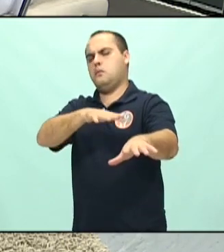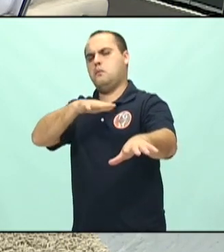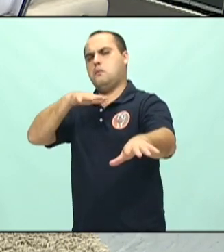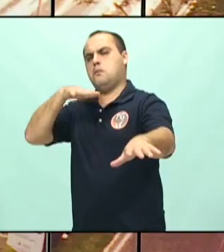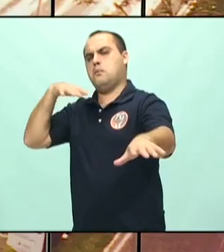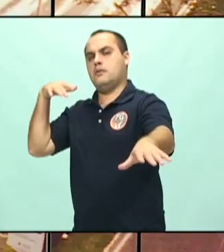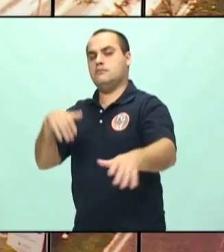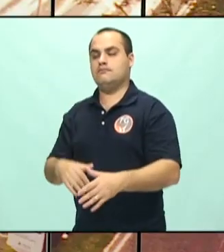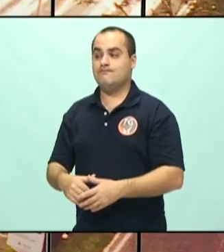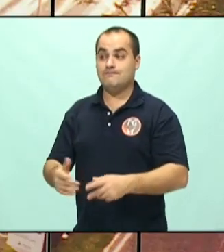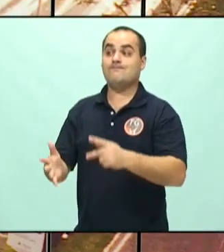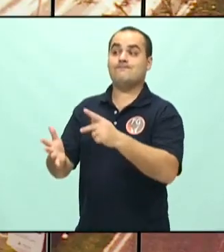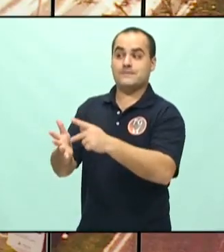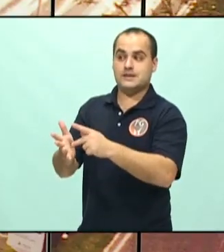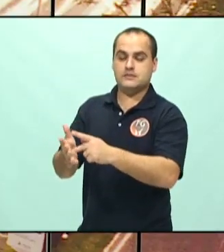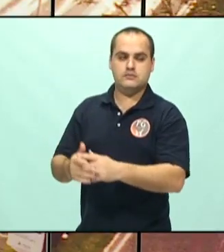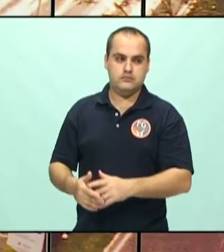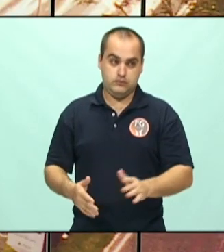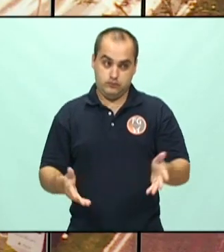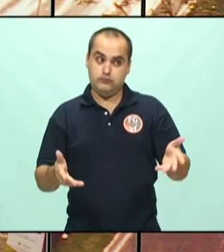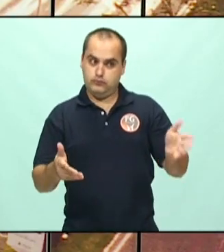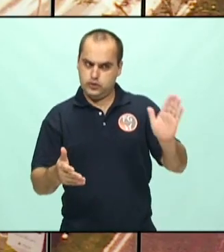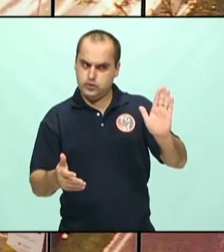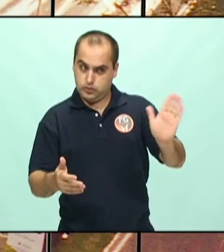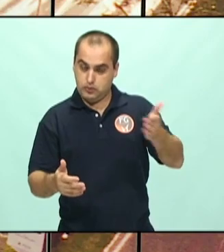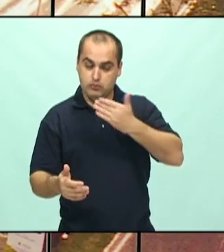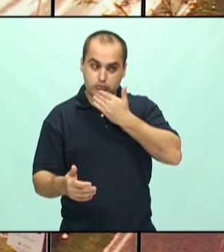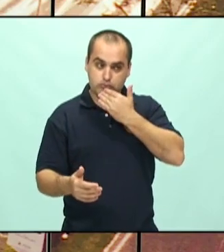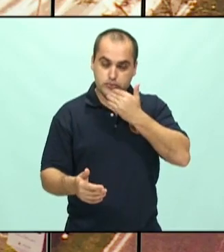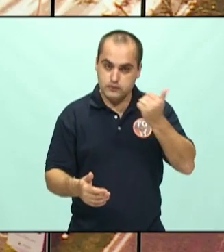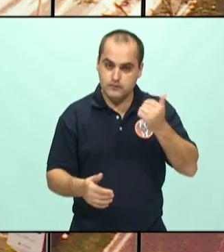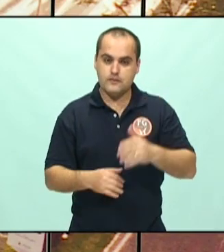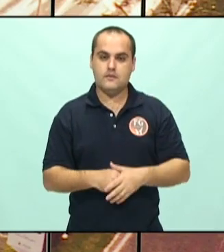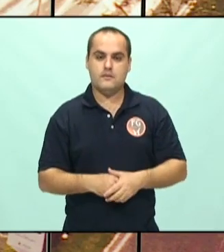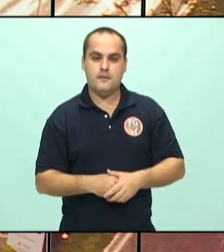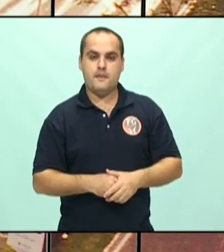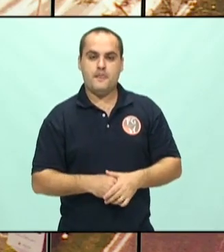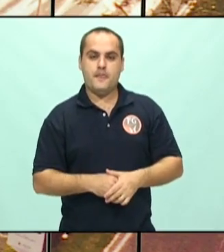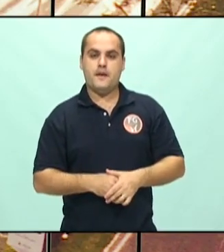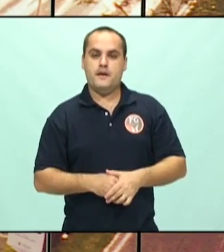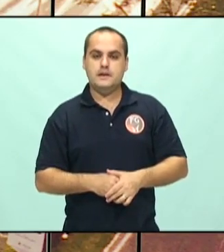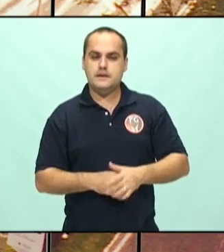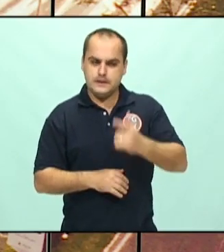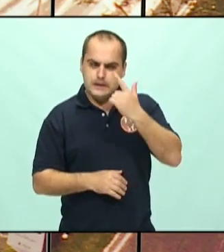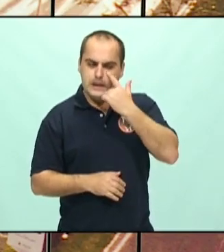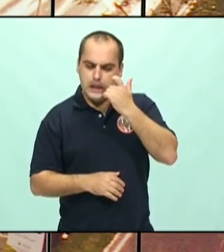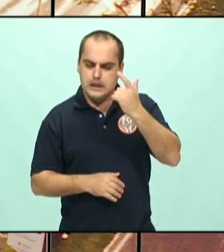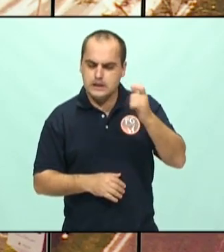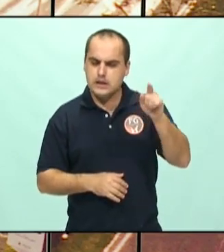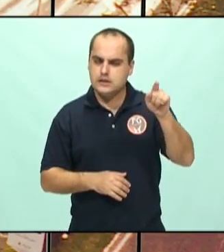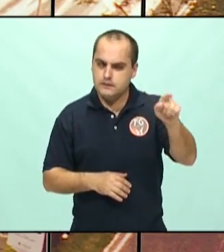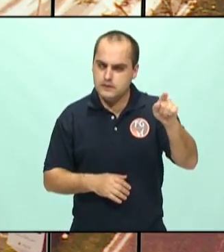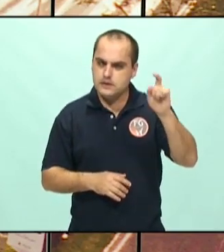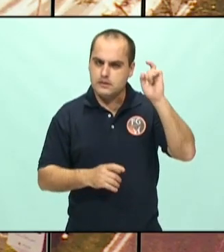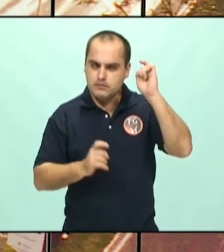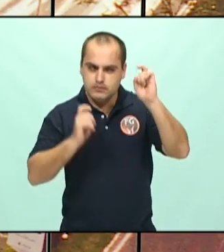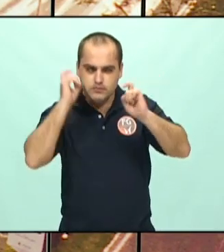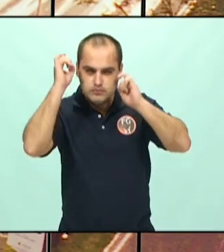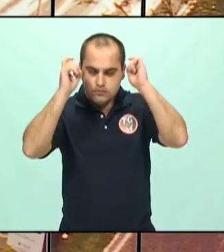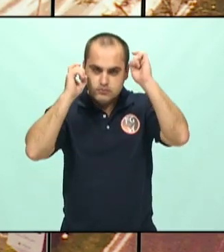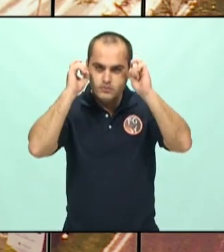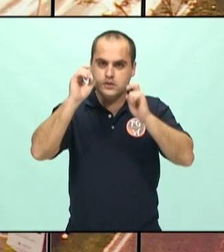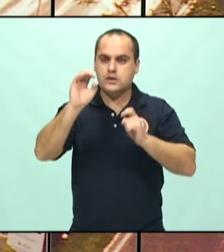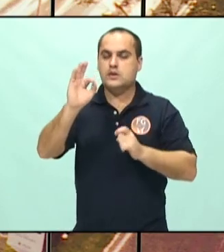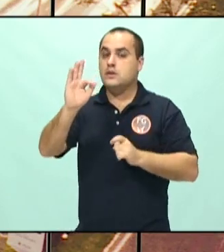foi já melhorada eu acho isso novamente a sua interessante a sua preocupação do fernando que mora lá